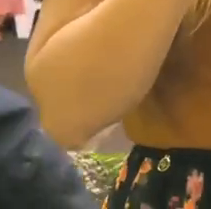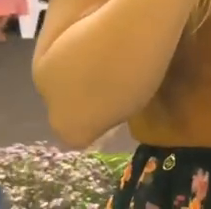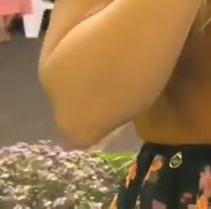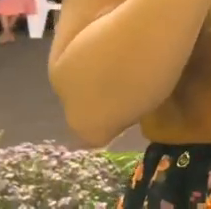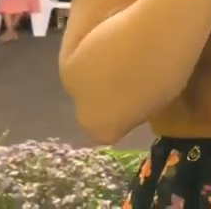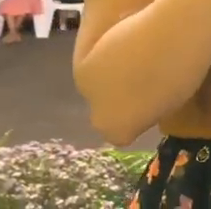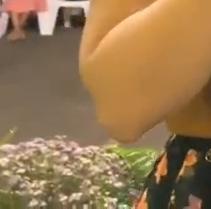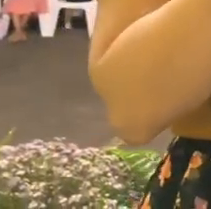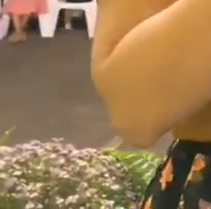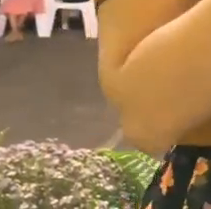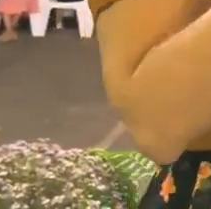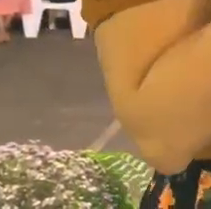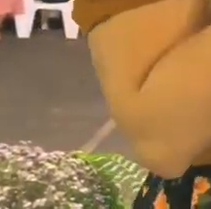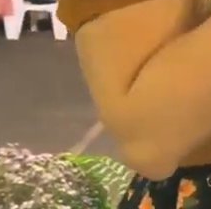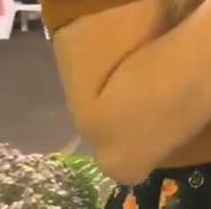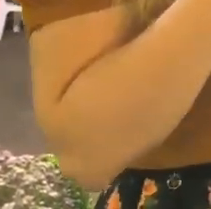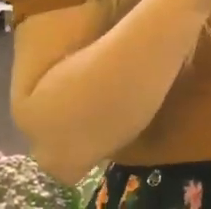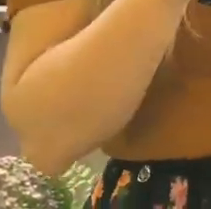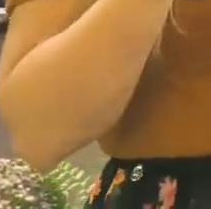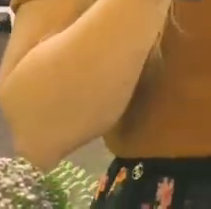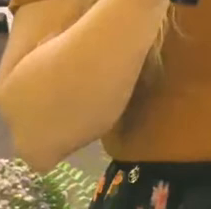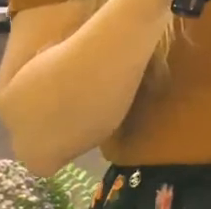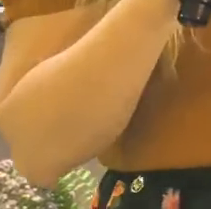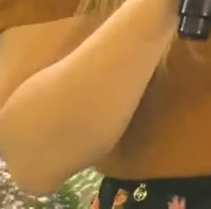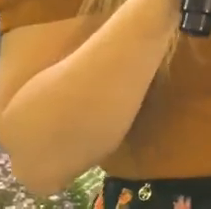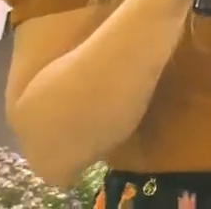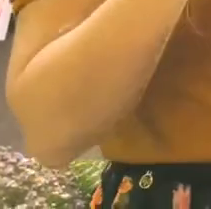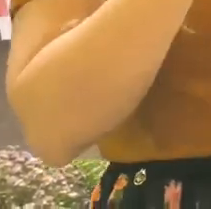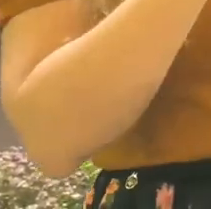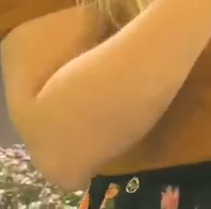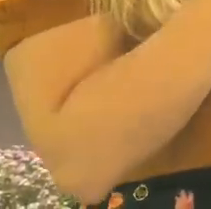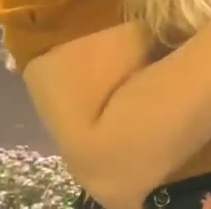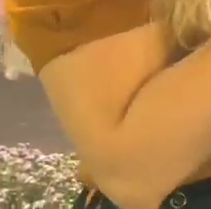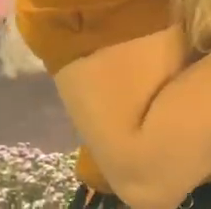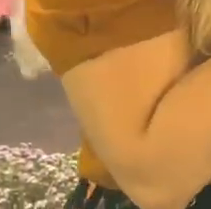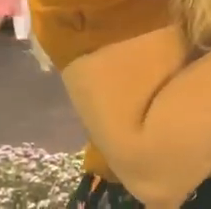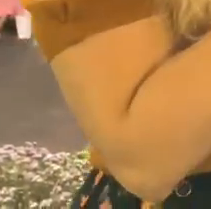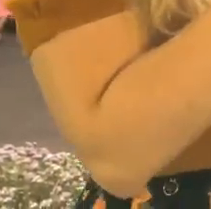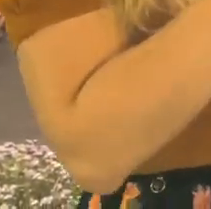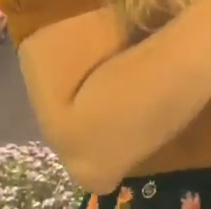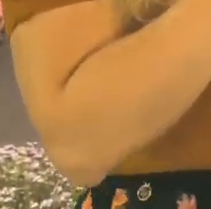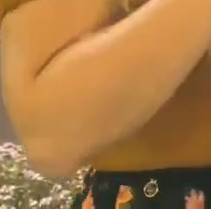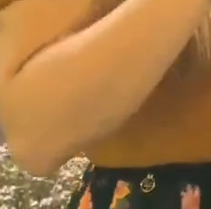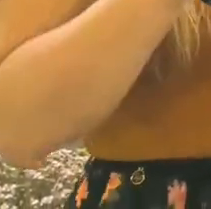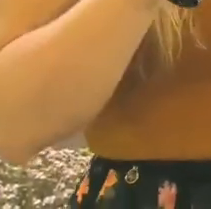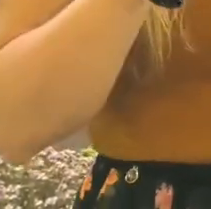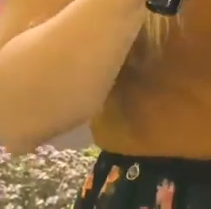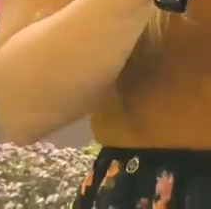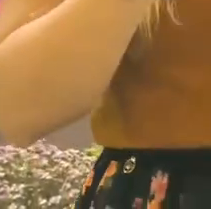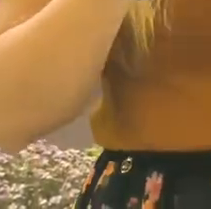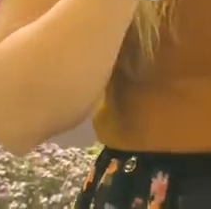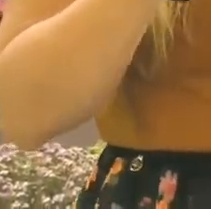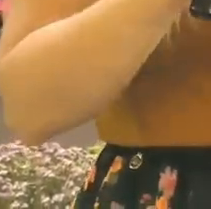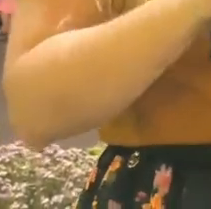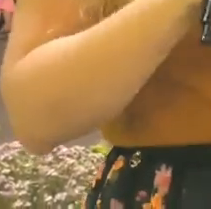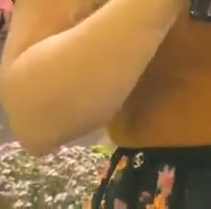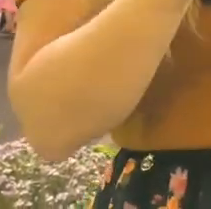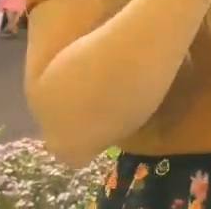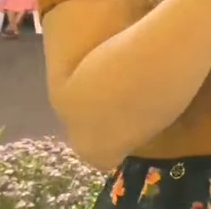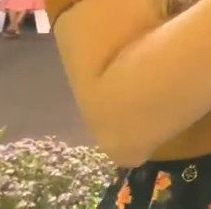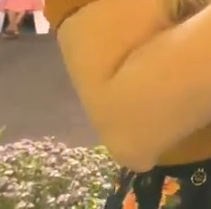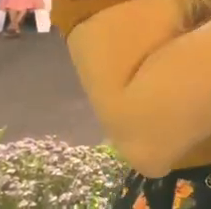pode vir seja um missionário também compartilhando o link em caminho o link e fala Senhor toca na vida dessa pessoa fala com essa pessoa Espírito Santo entre